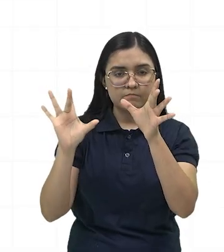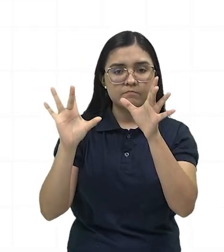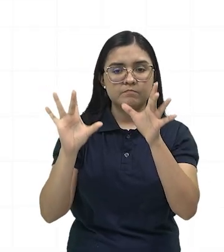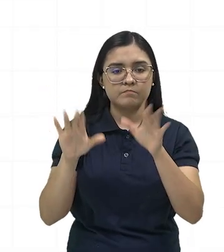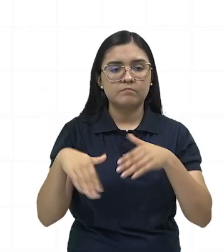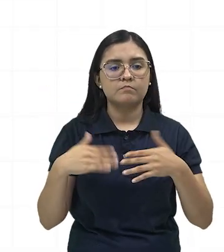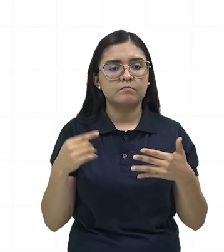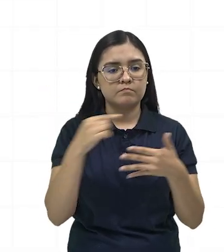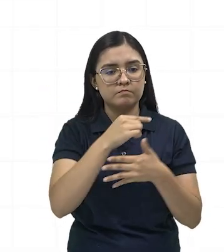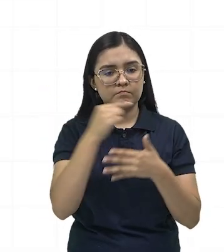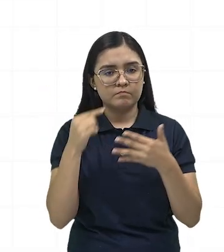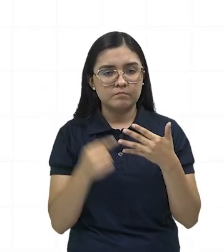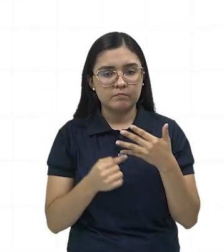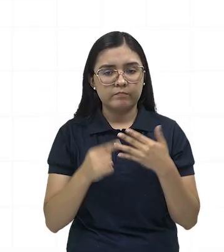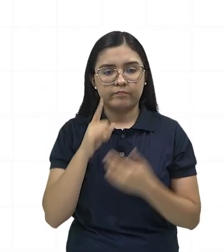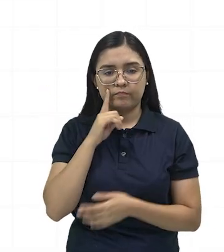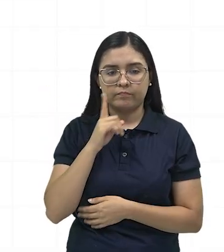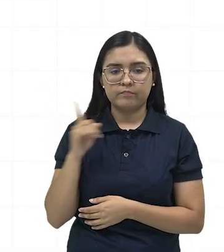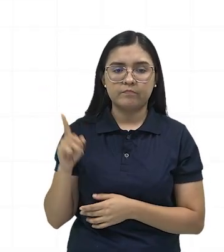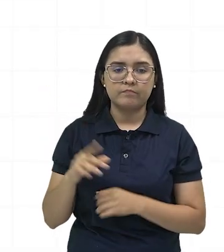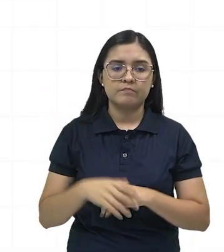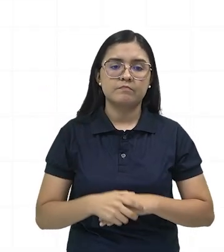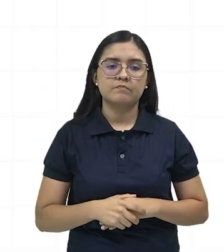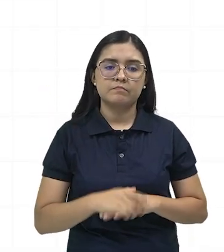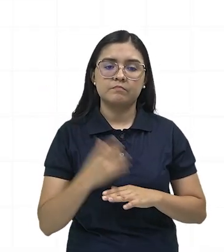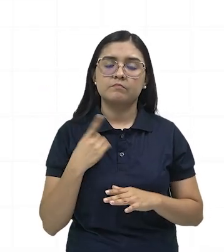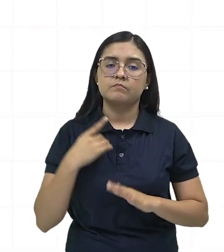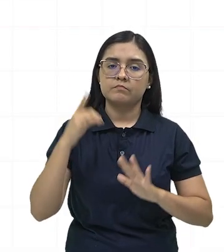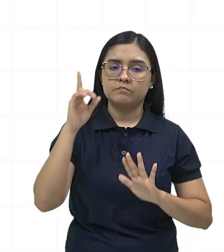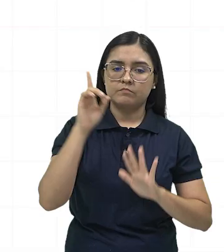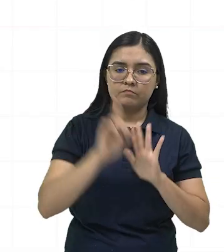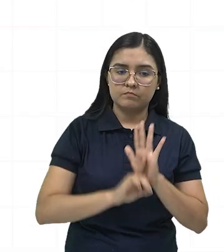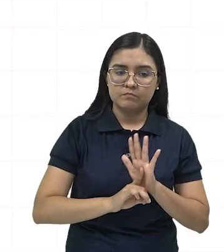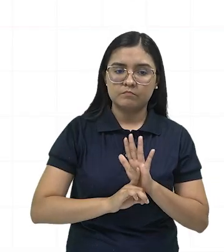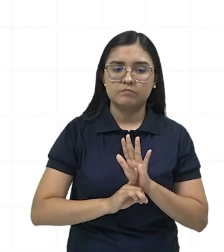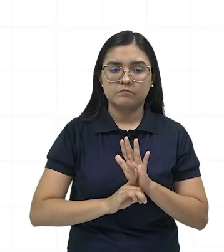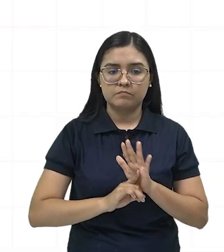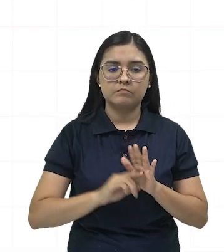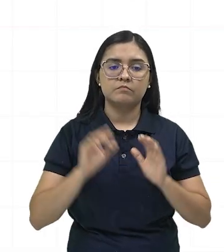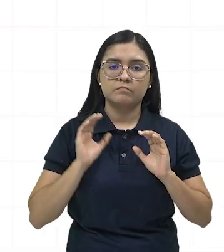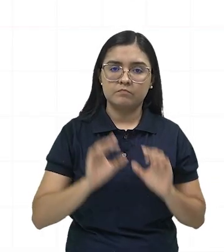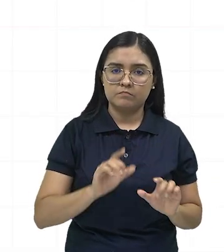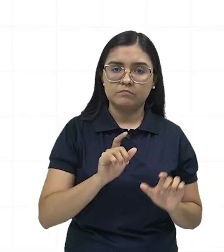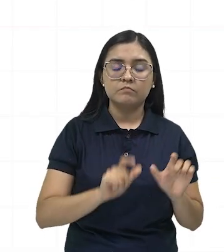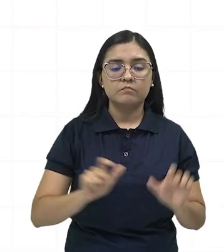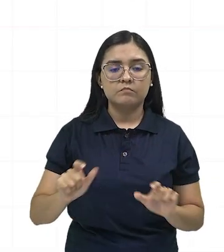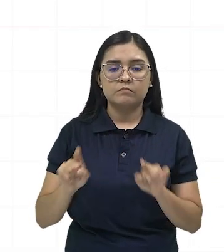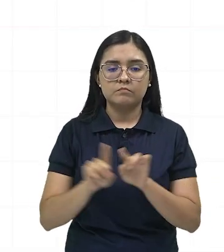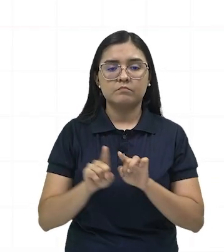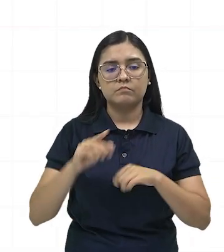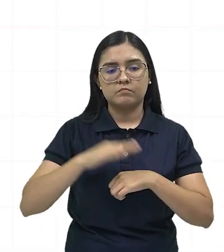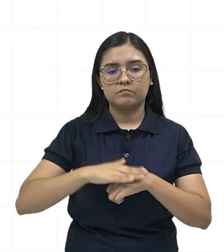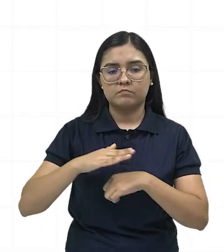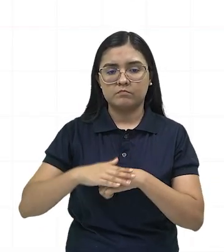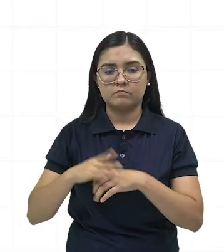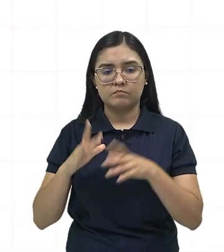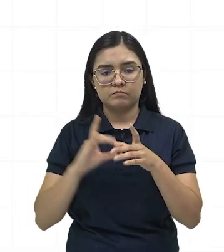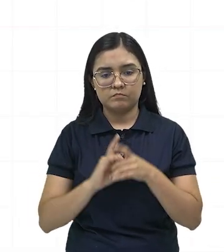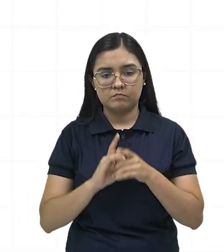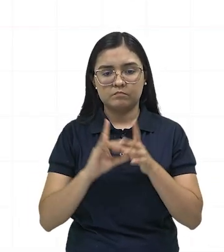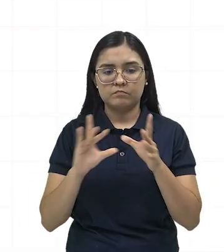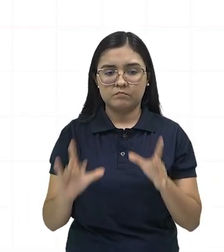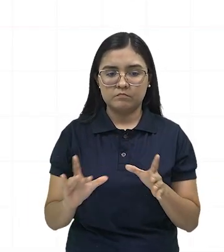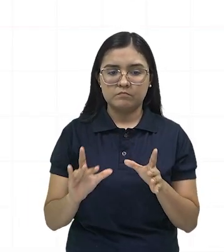legado, né, de herança, os direitos civis e individuais, uma